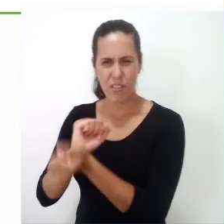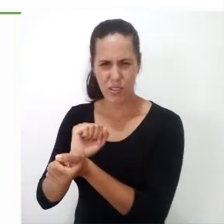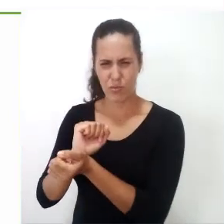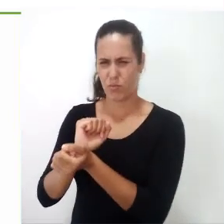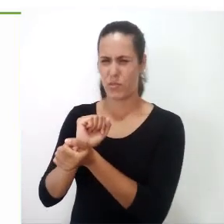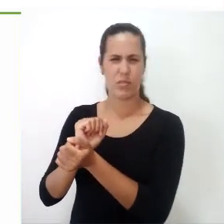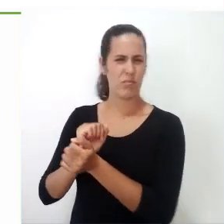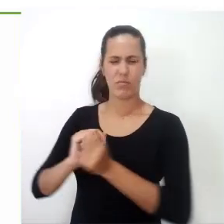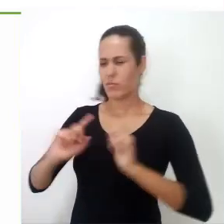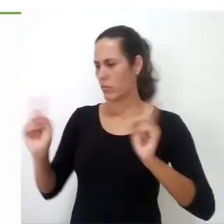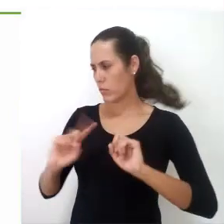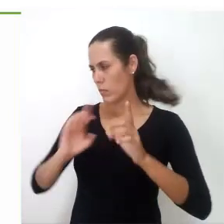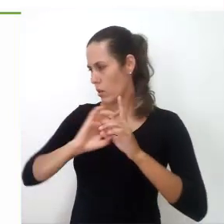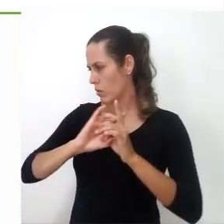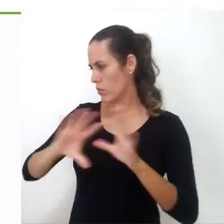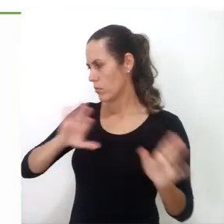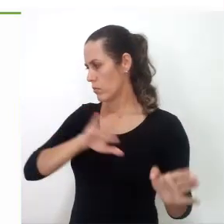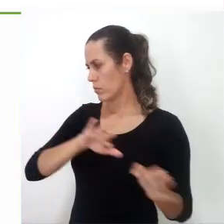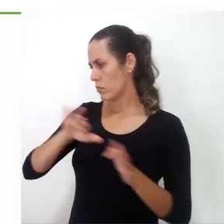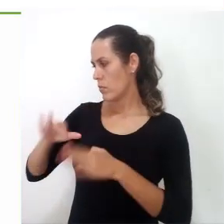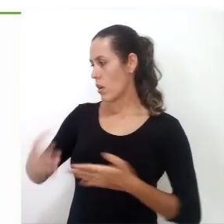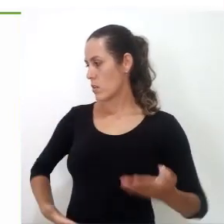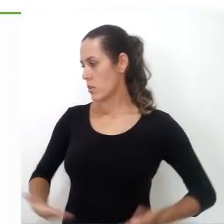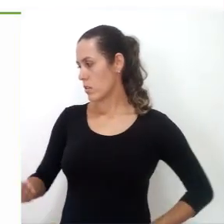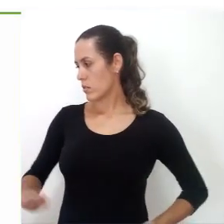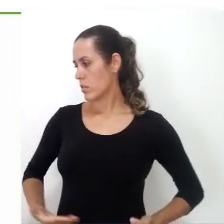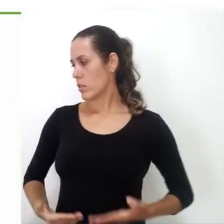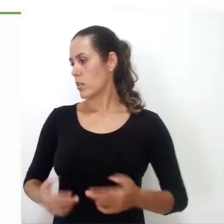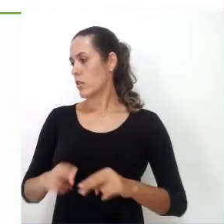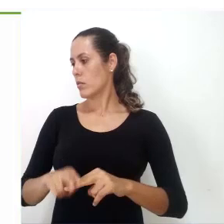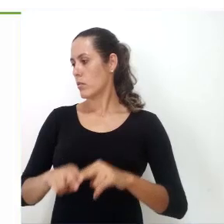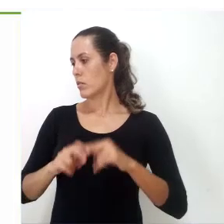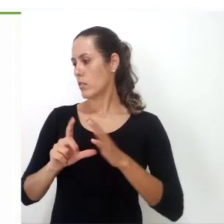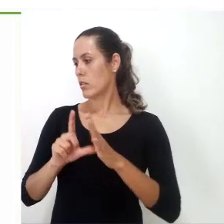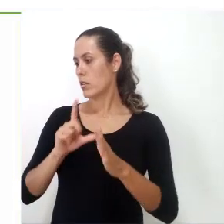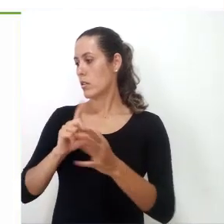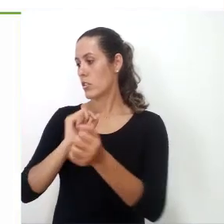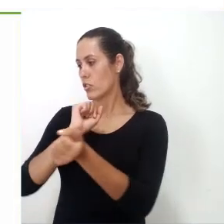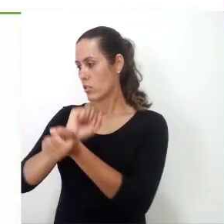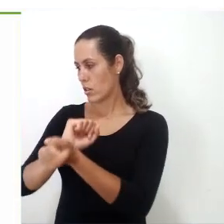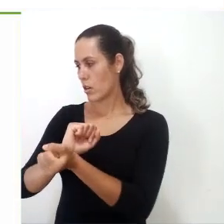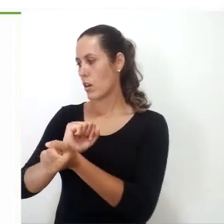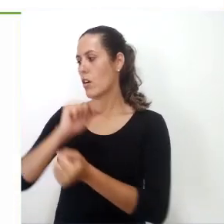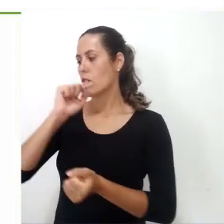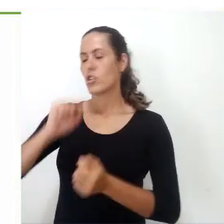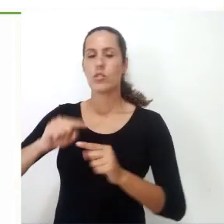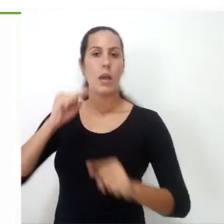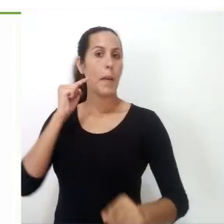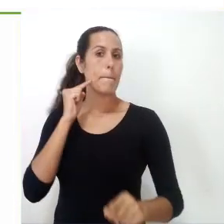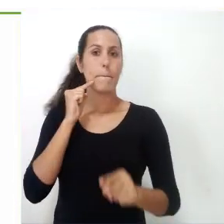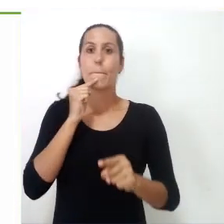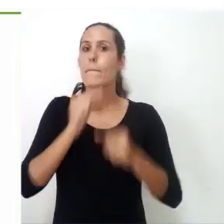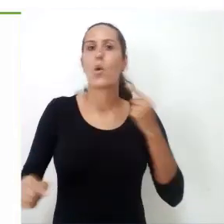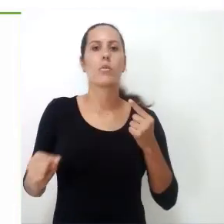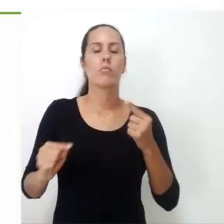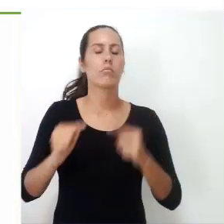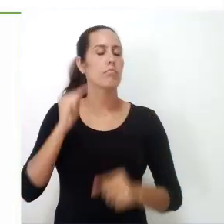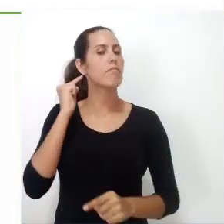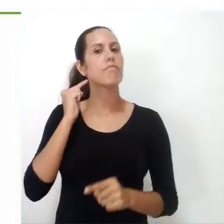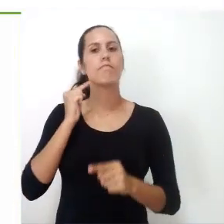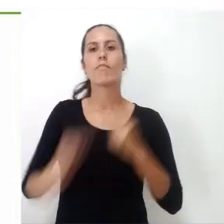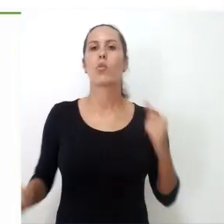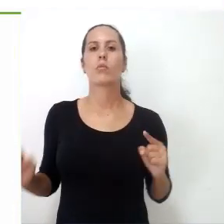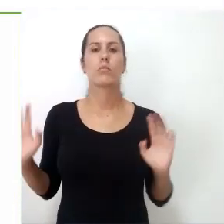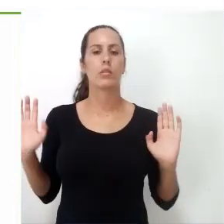ou servidão. A escravatura e o trato dos escravos, sob as formas, são proibidos.